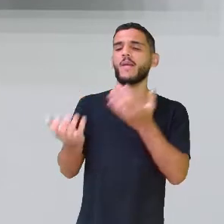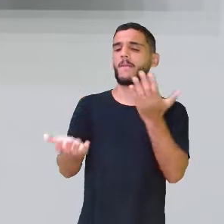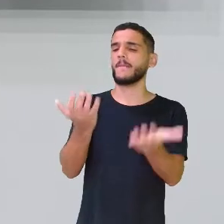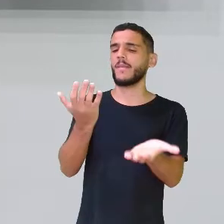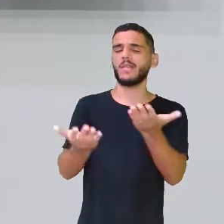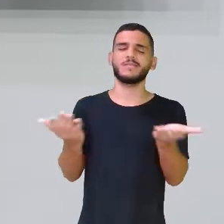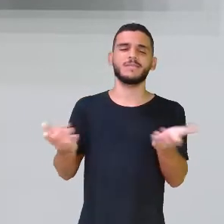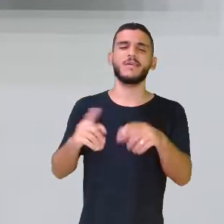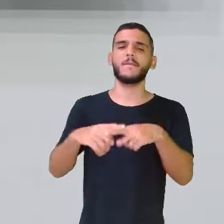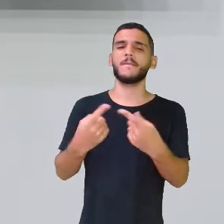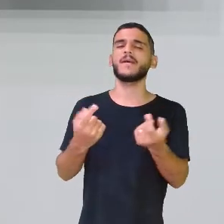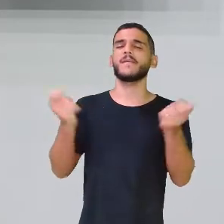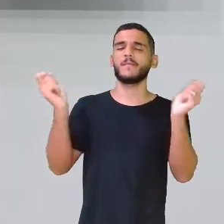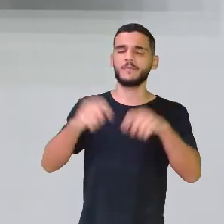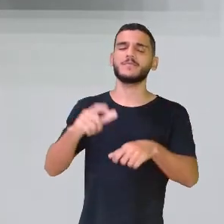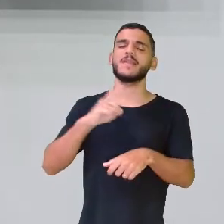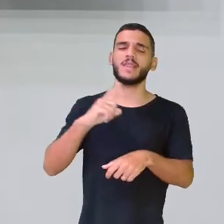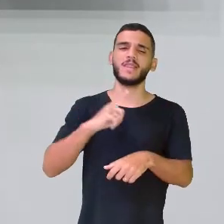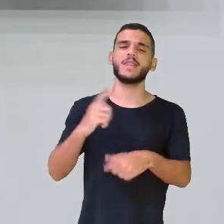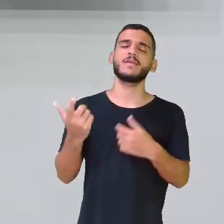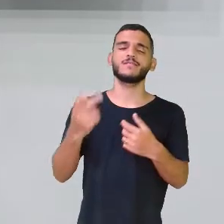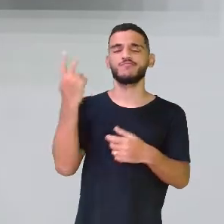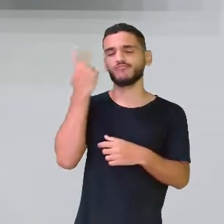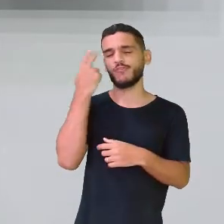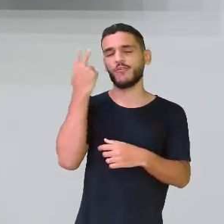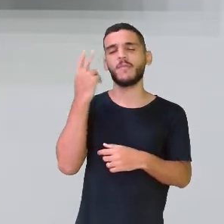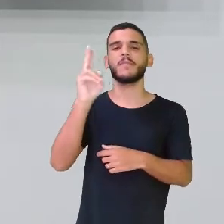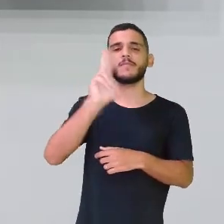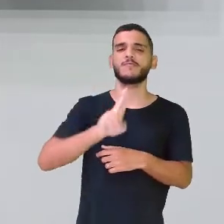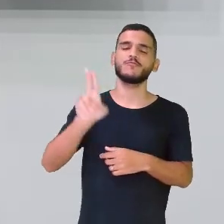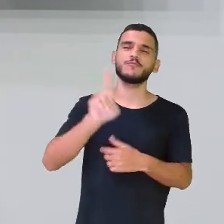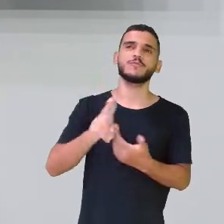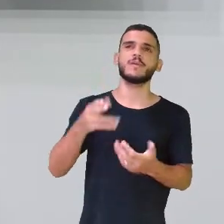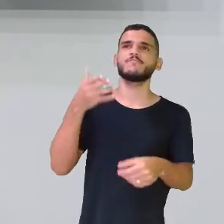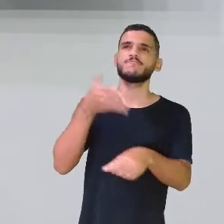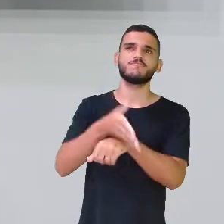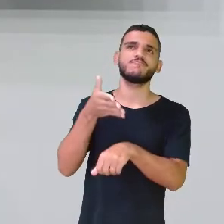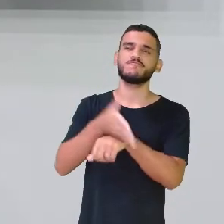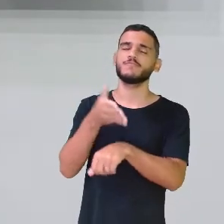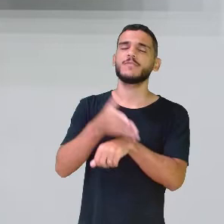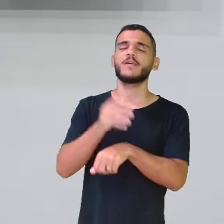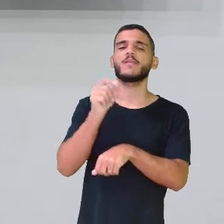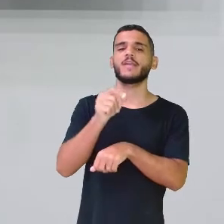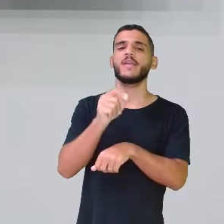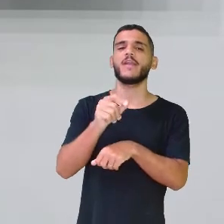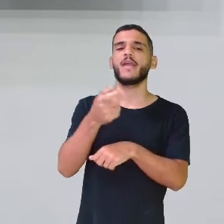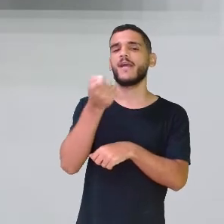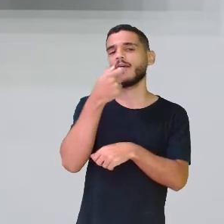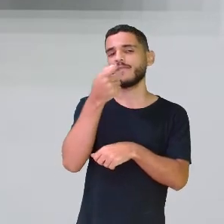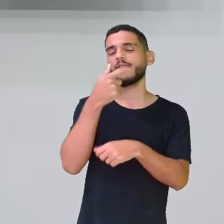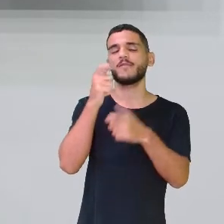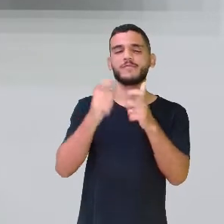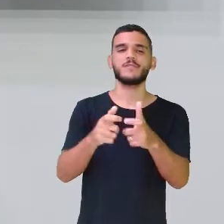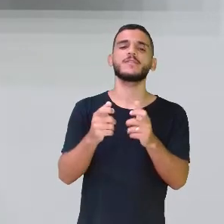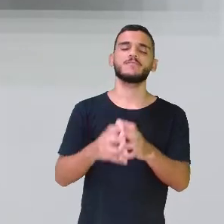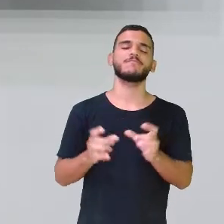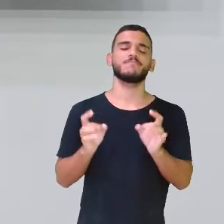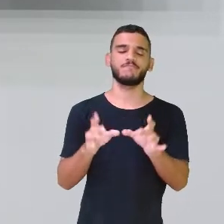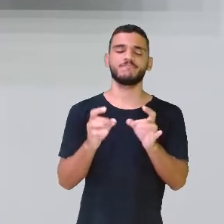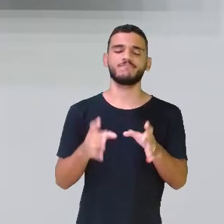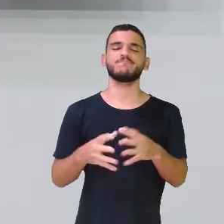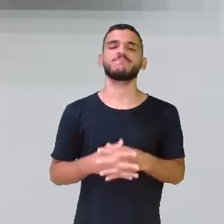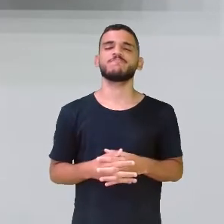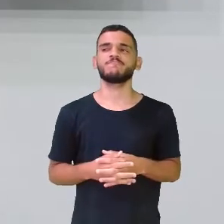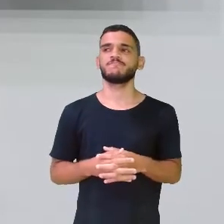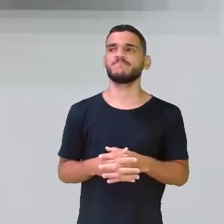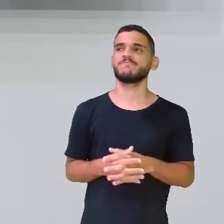essa possibilidade, mas normalmente a gente se pesa numa farmácia. Dificilmente uma farmácia não tem uma balança como essa,